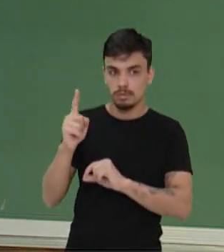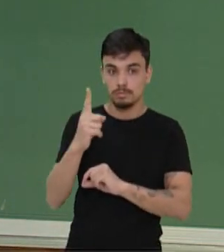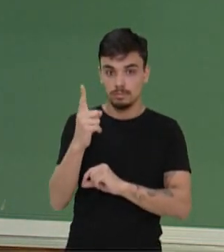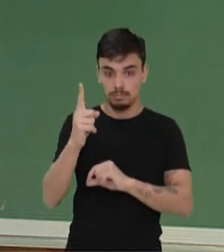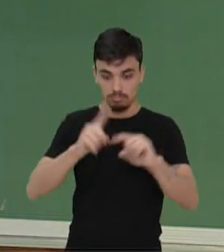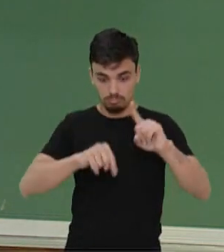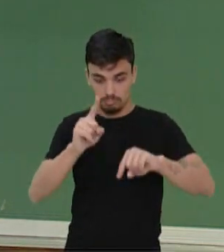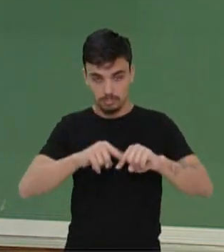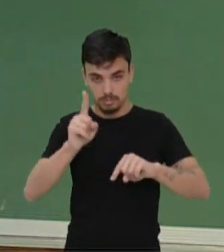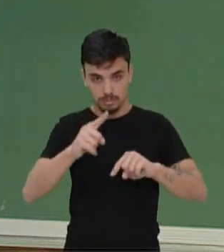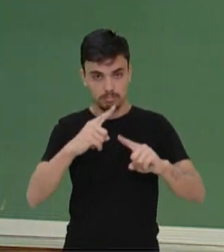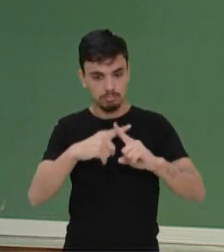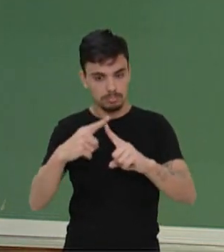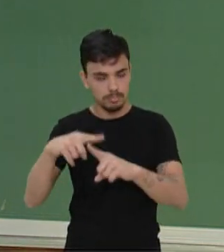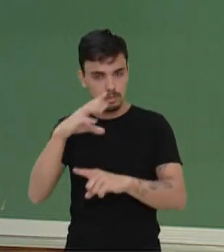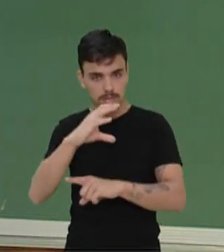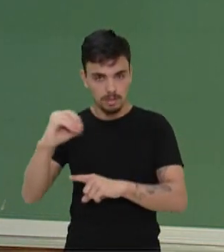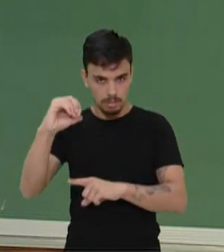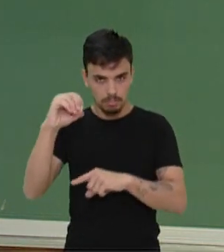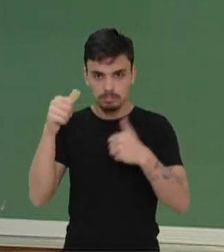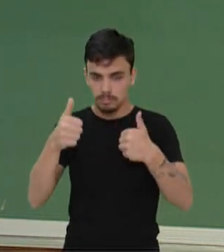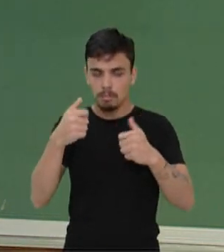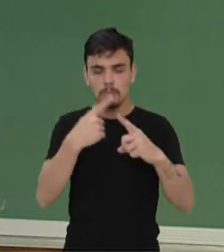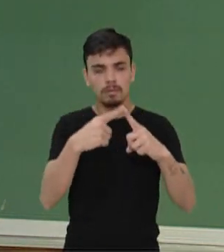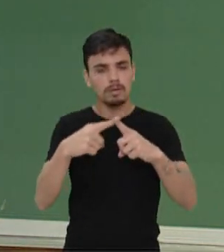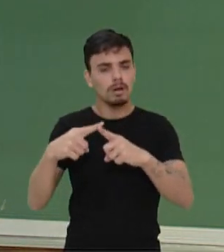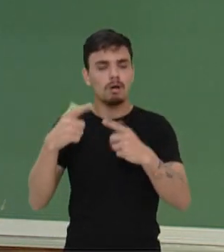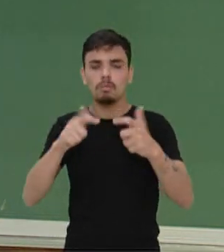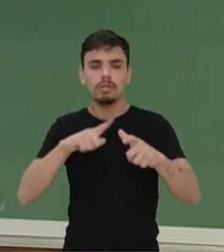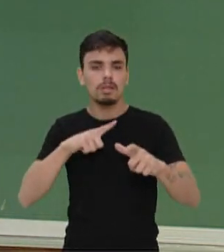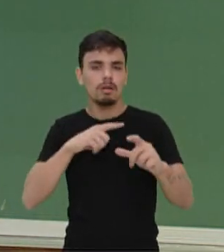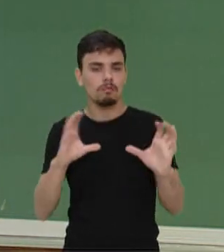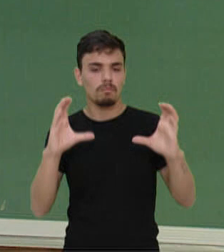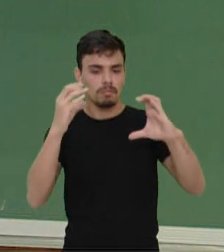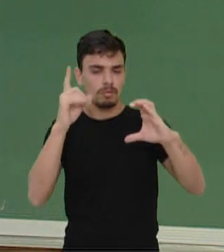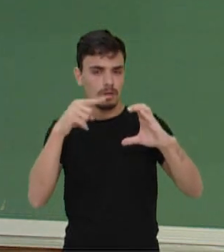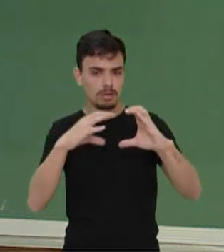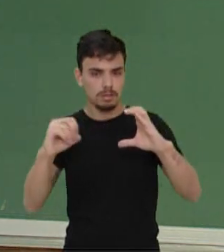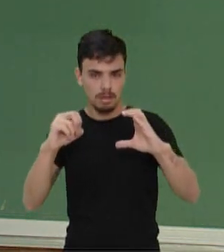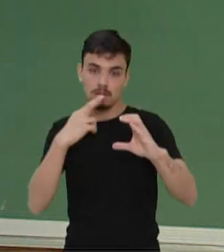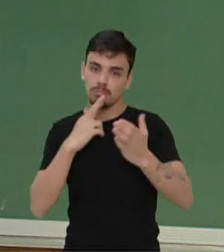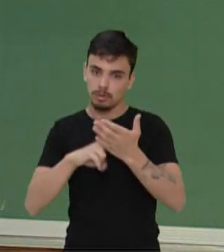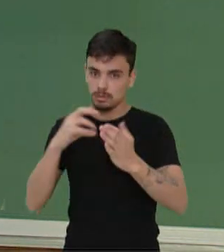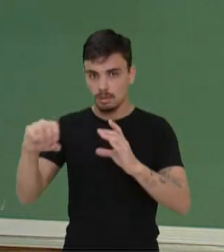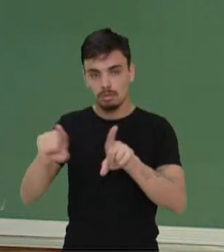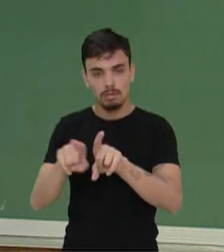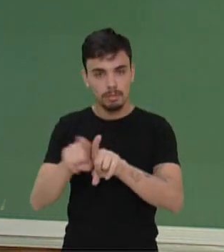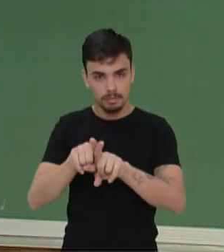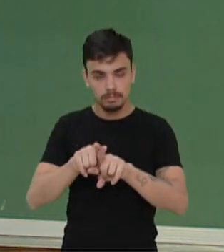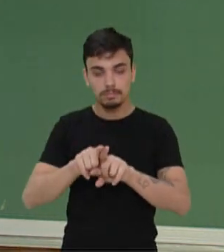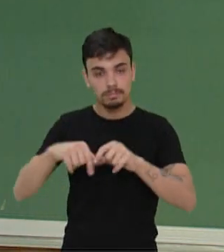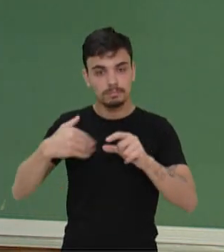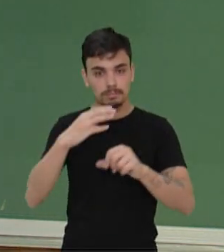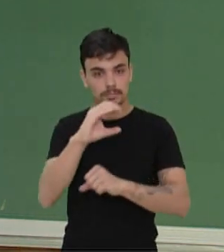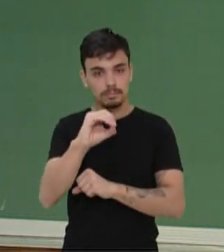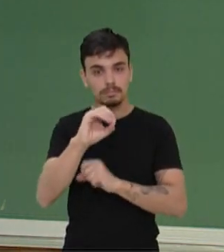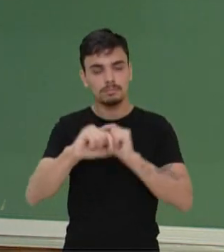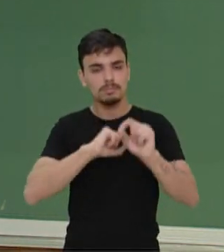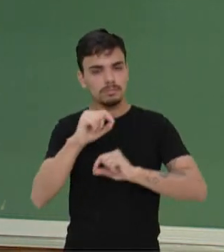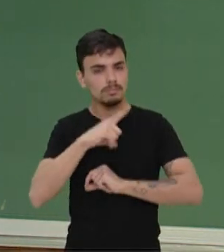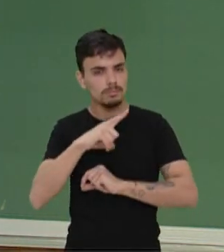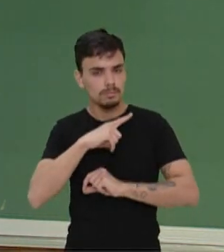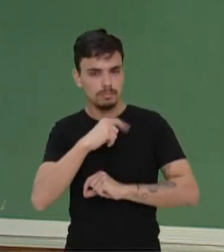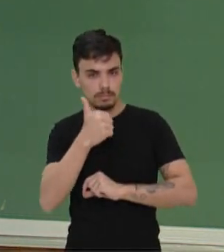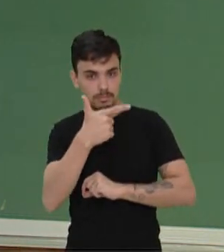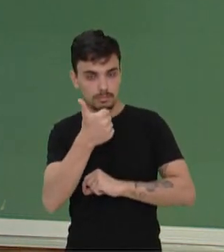0, né? Porque numa multiplicação onde um dos fatores é 0, o resultado vai ser 0. Aqui fica 0, ou seja, vai me restar só